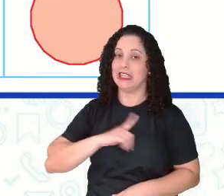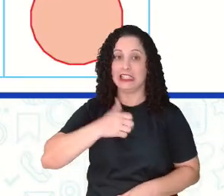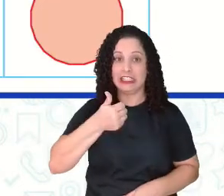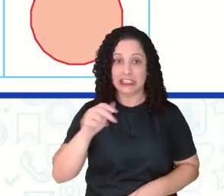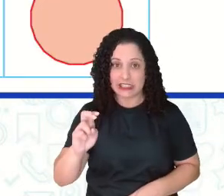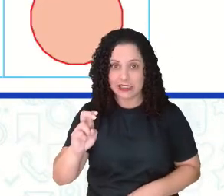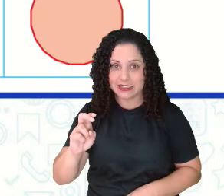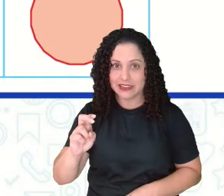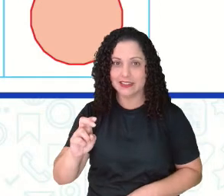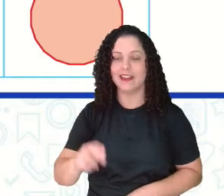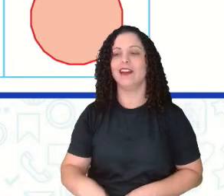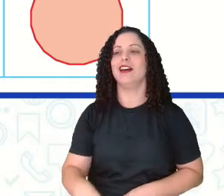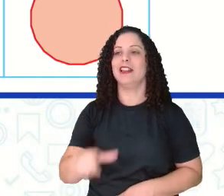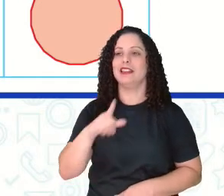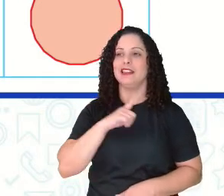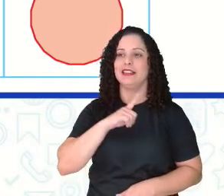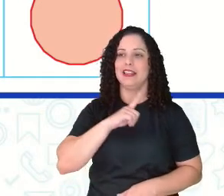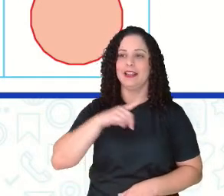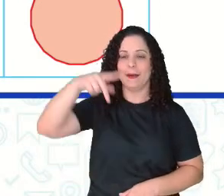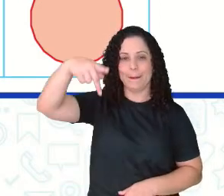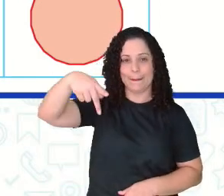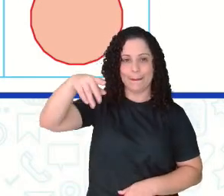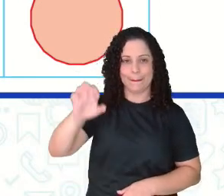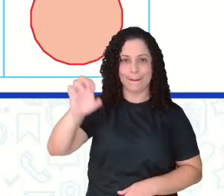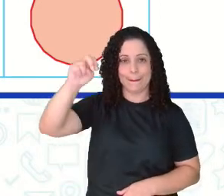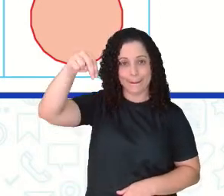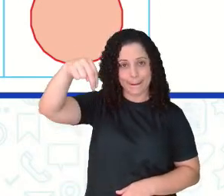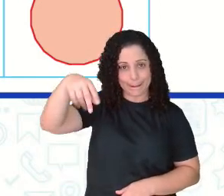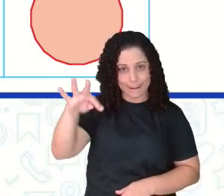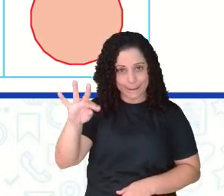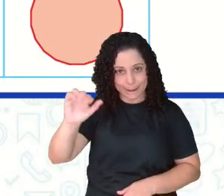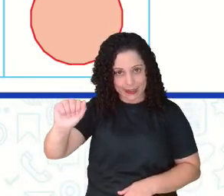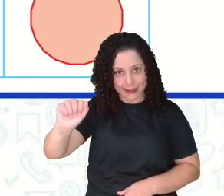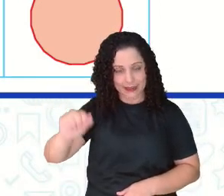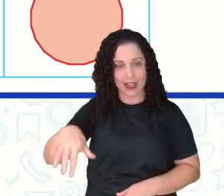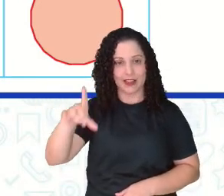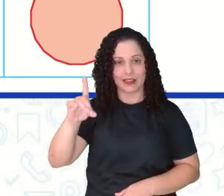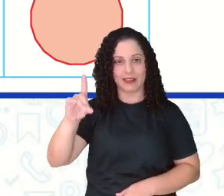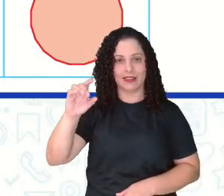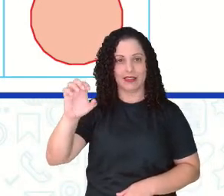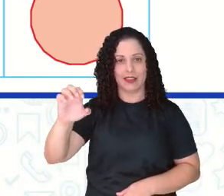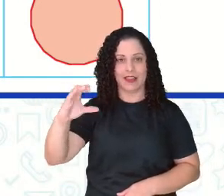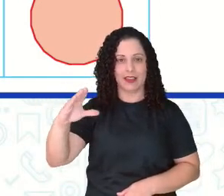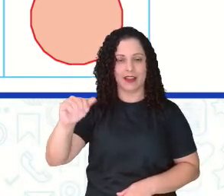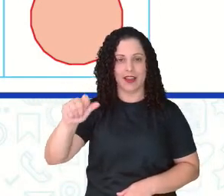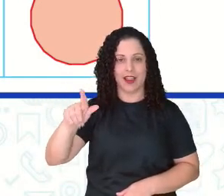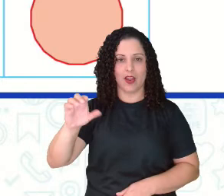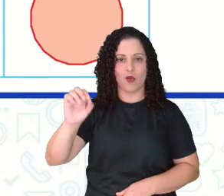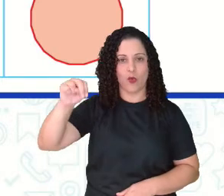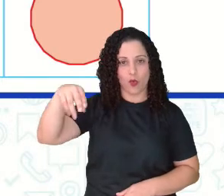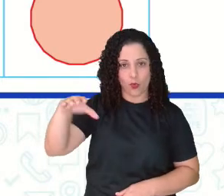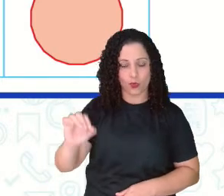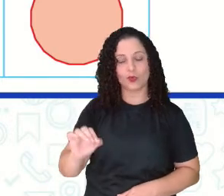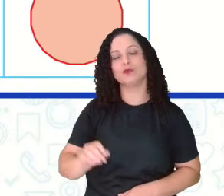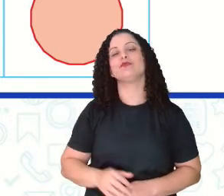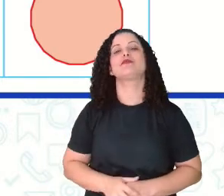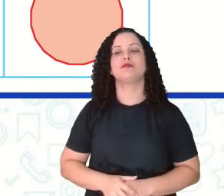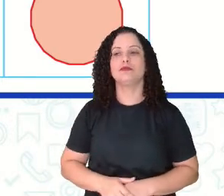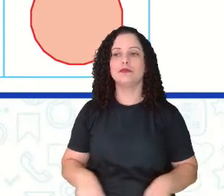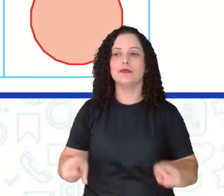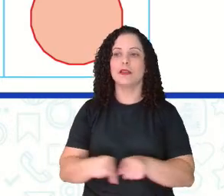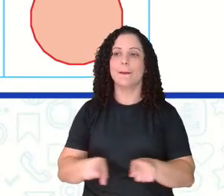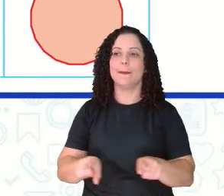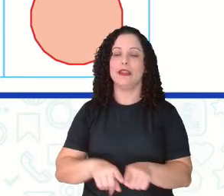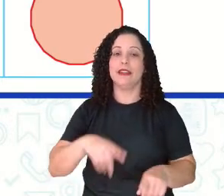15, eu tenho aí o pentadecágono. Então, ó, penta é 5 e decágono são 10. Então, pentadecágono.